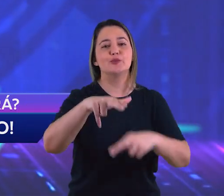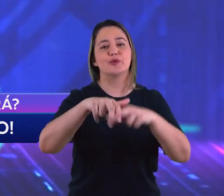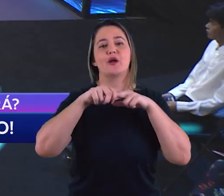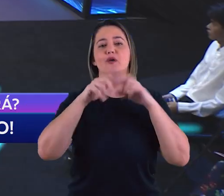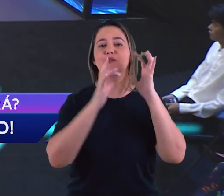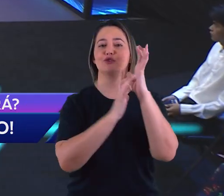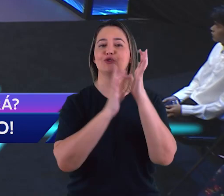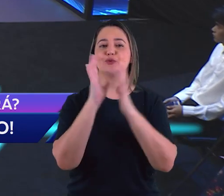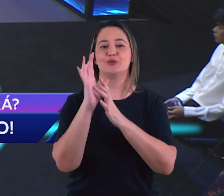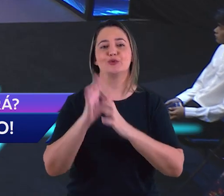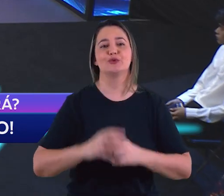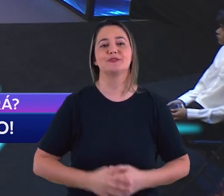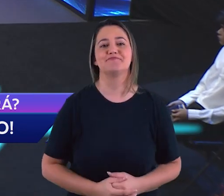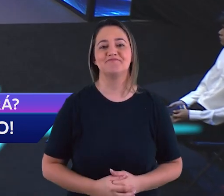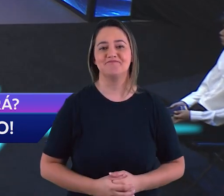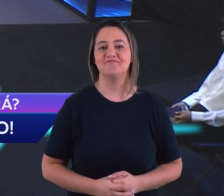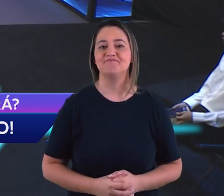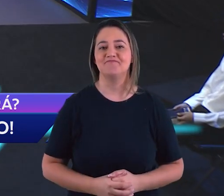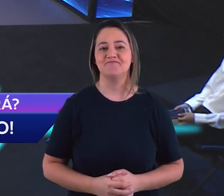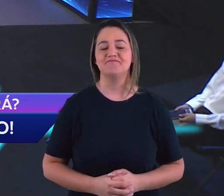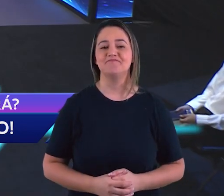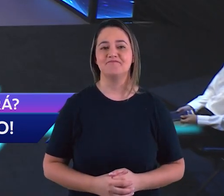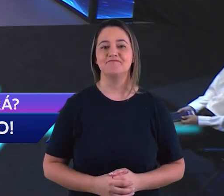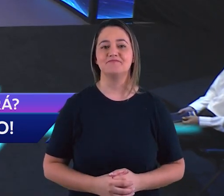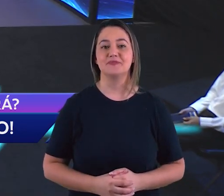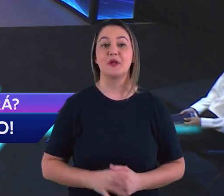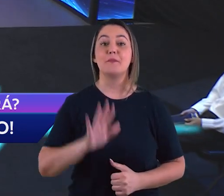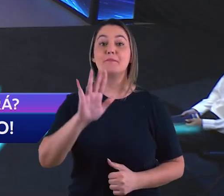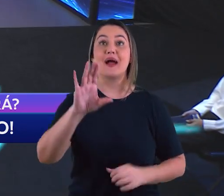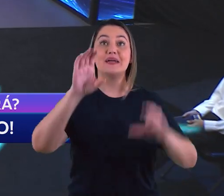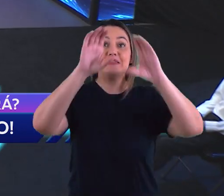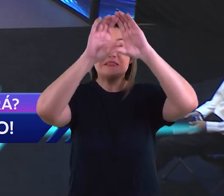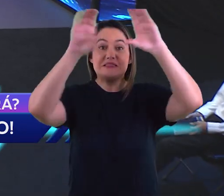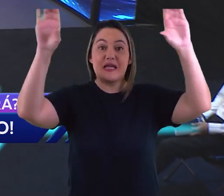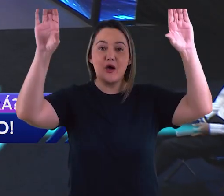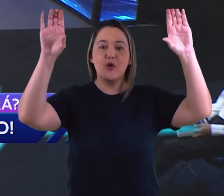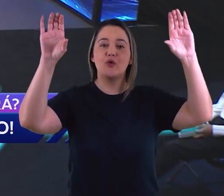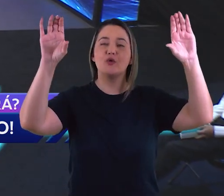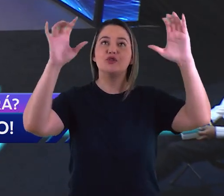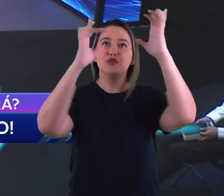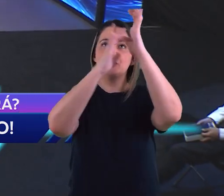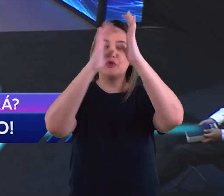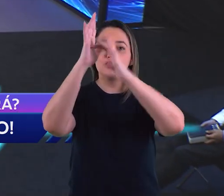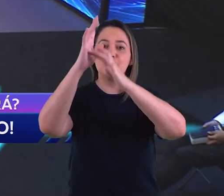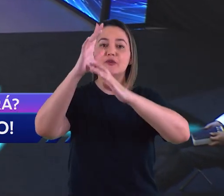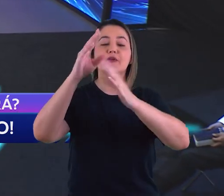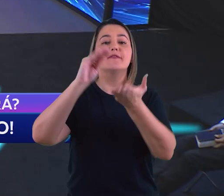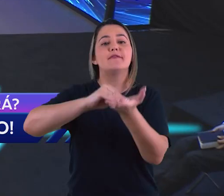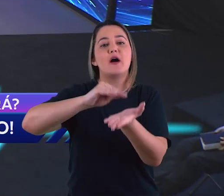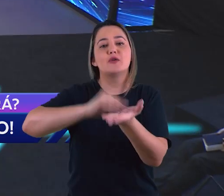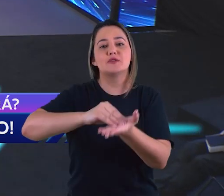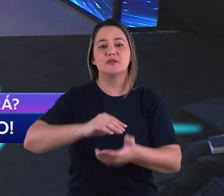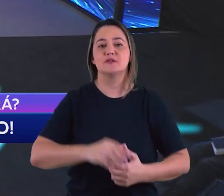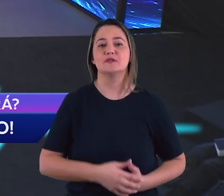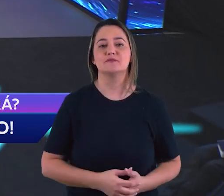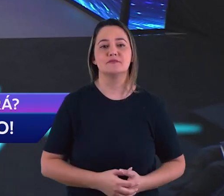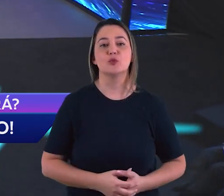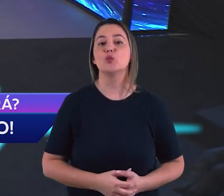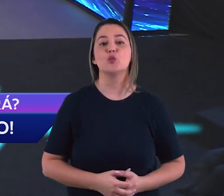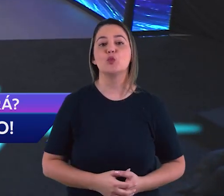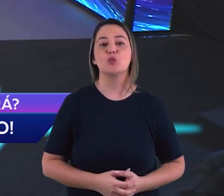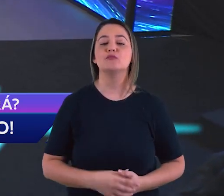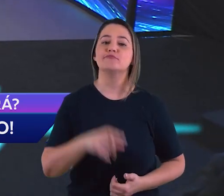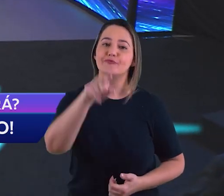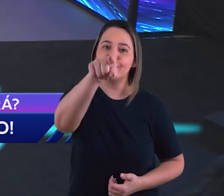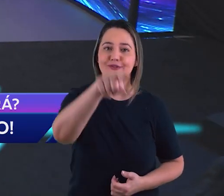Jesus. Mas o céu, para Jesus, só faz sentido se você estiver lá.